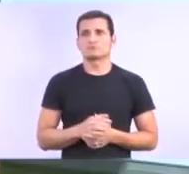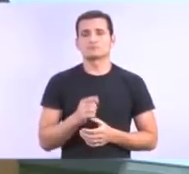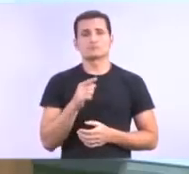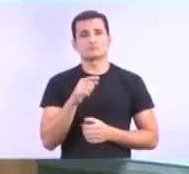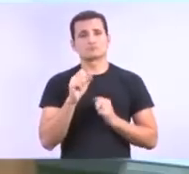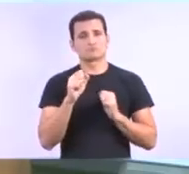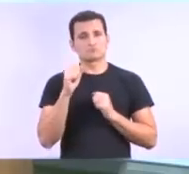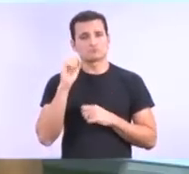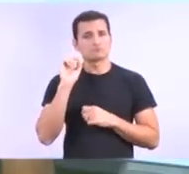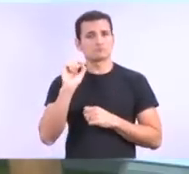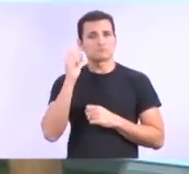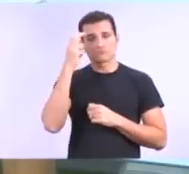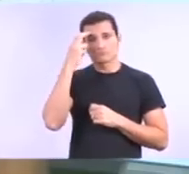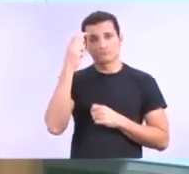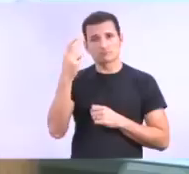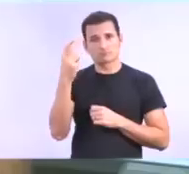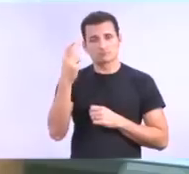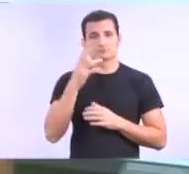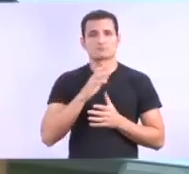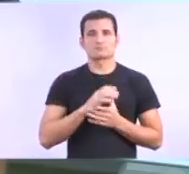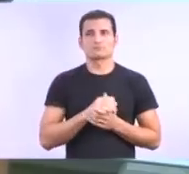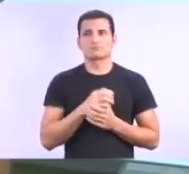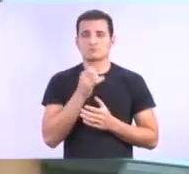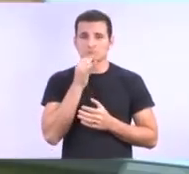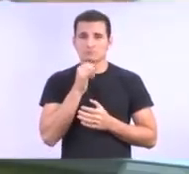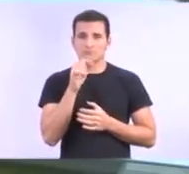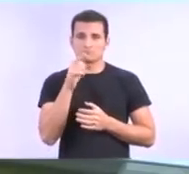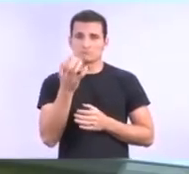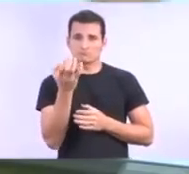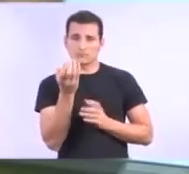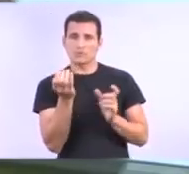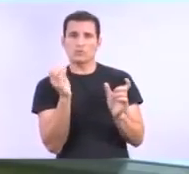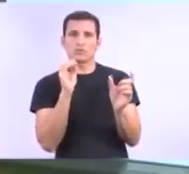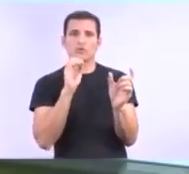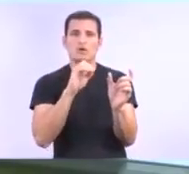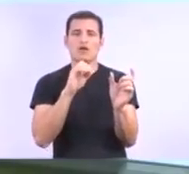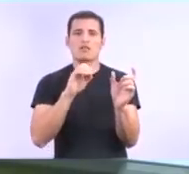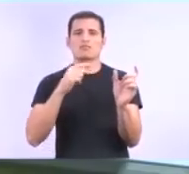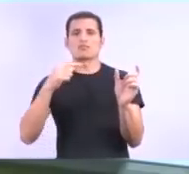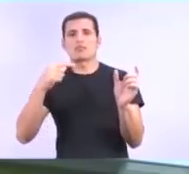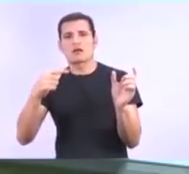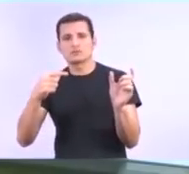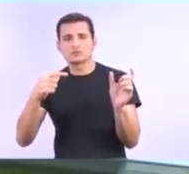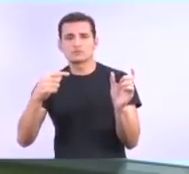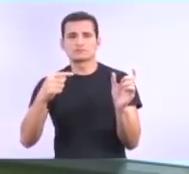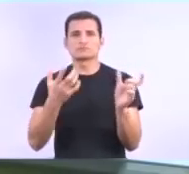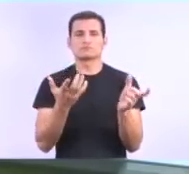cara inteligente. Se você quiser colocar um valor negativo no preço, como o professor falou,